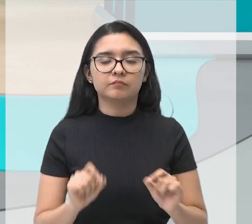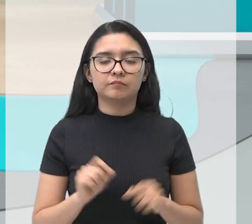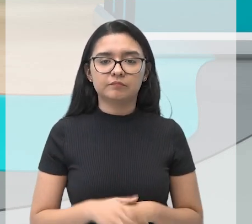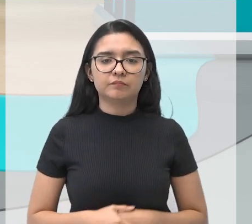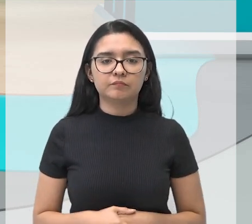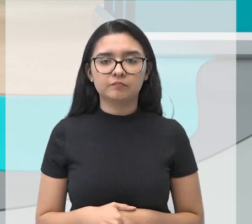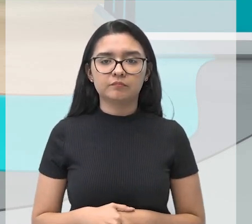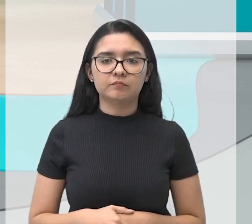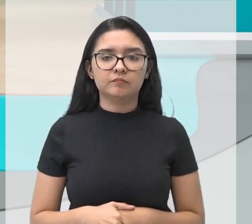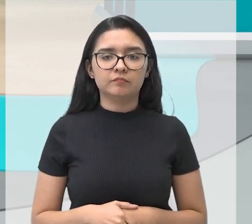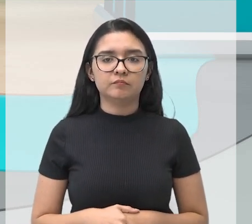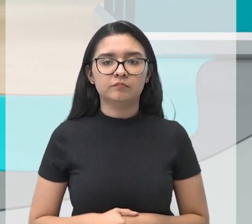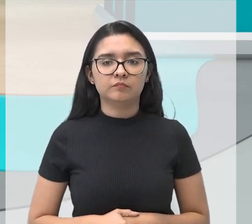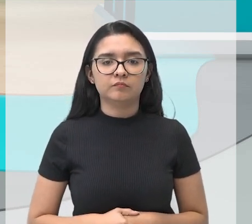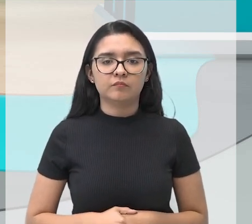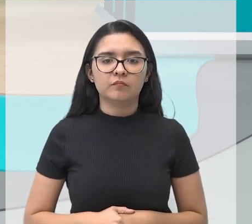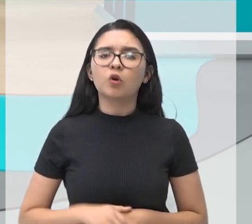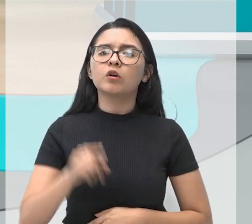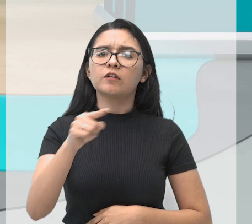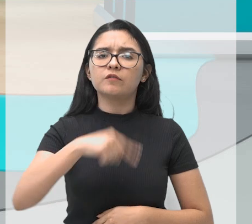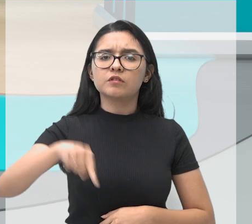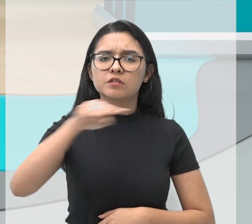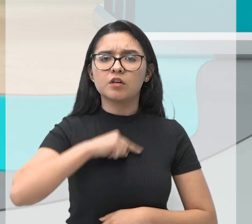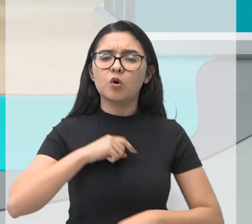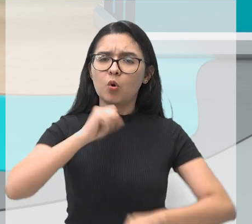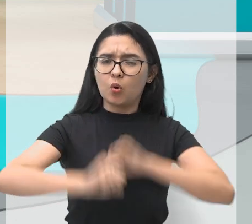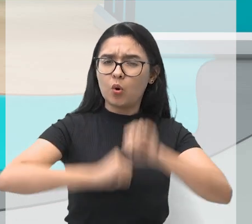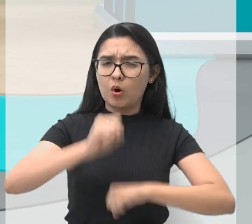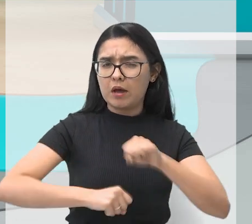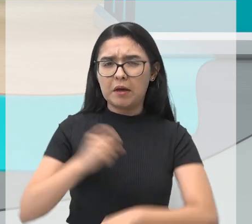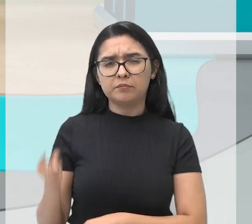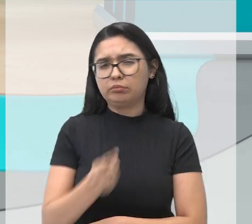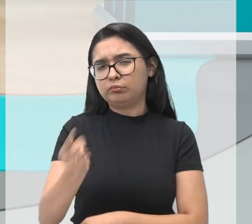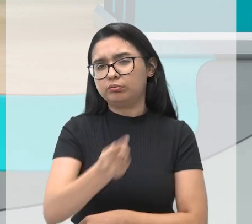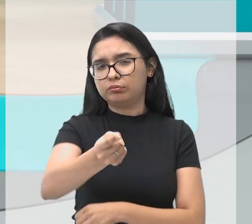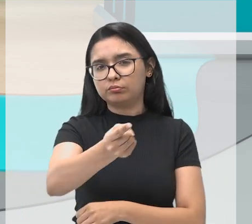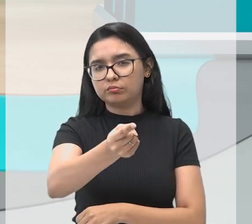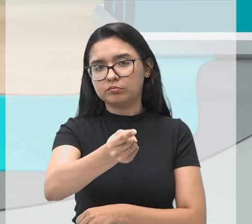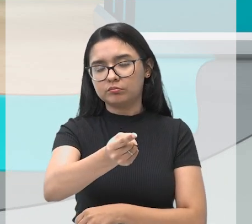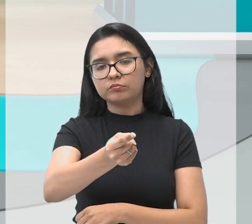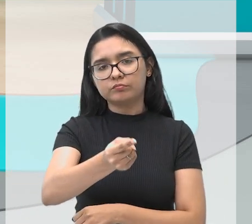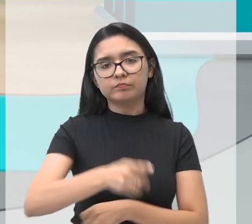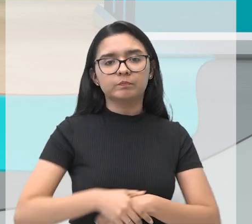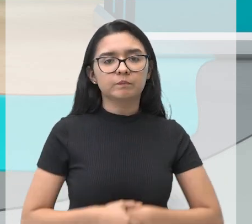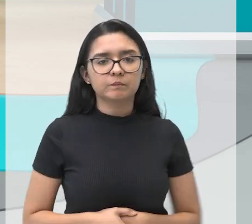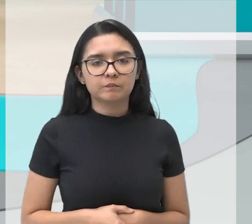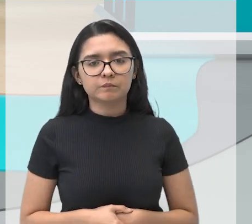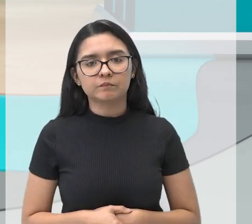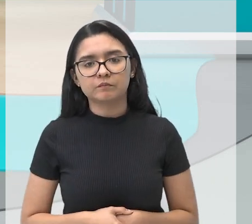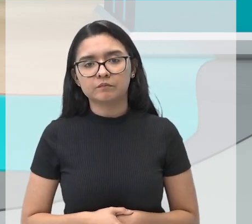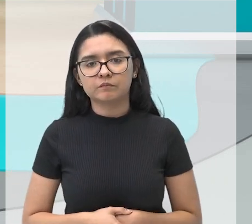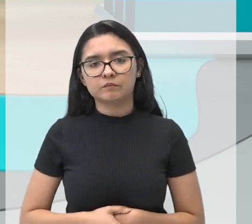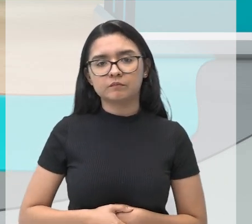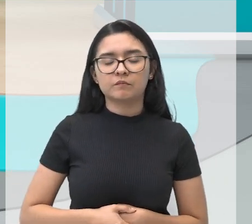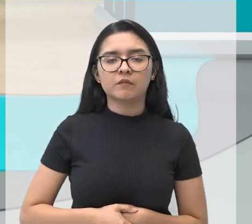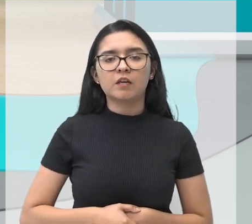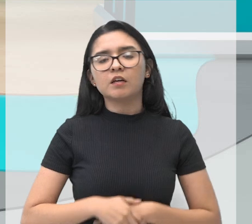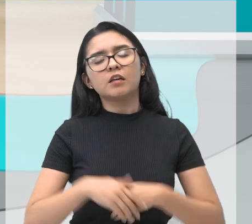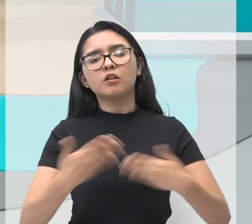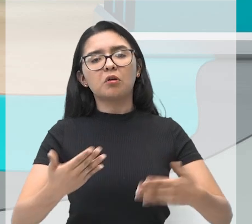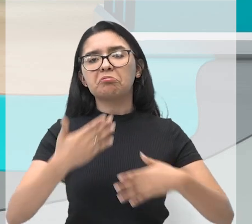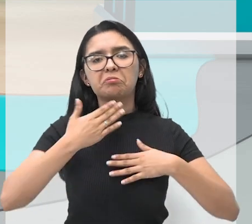que faz você correr mais longe, percorrer aí um caminho mais longo, sem